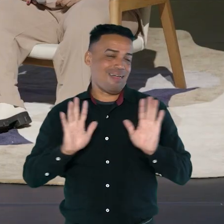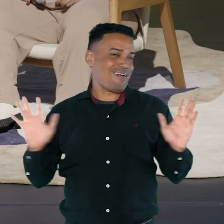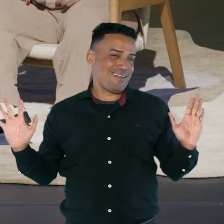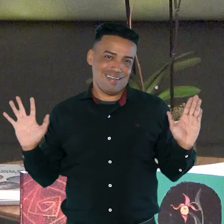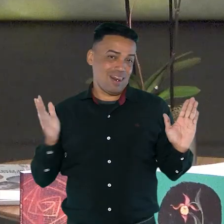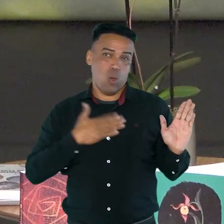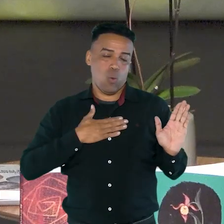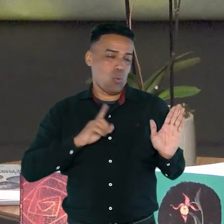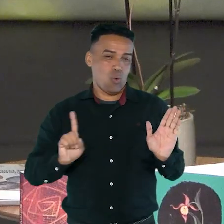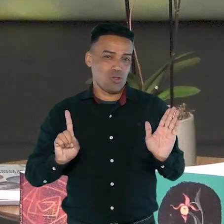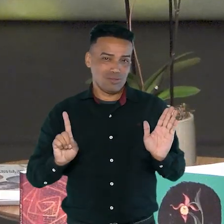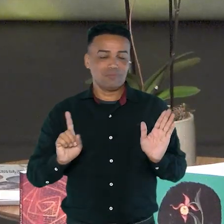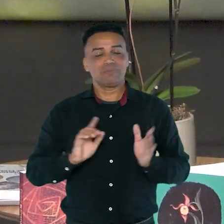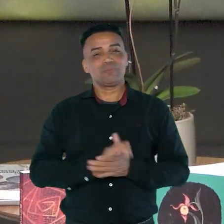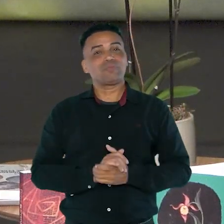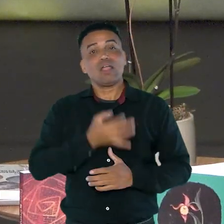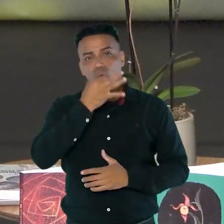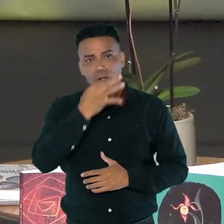Eu acho